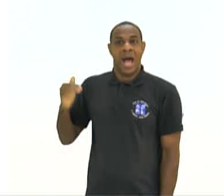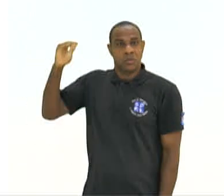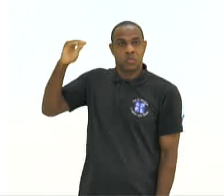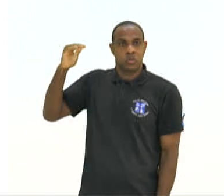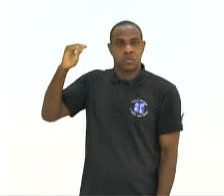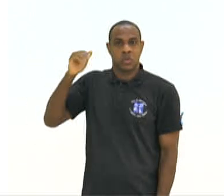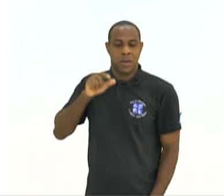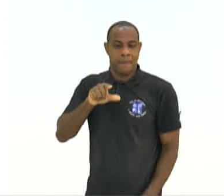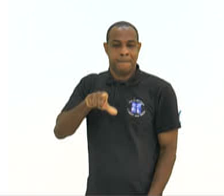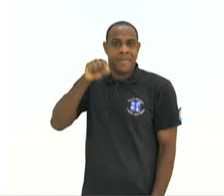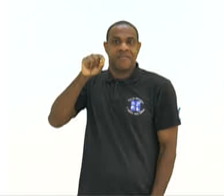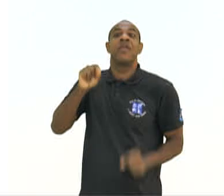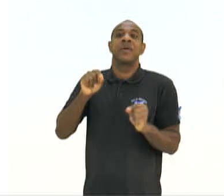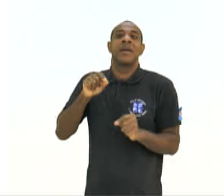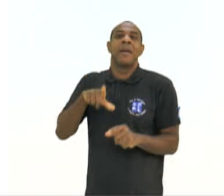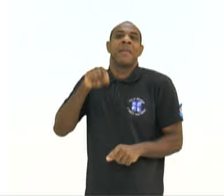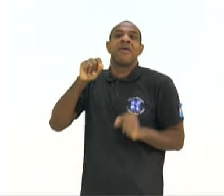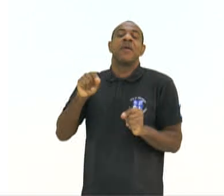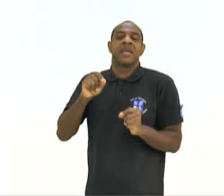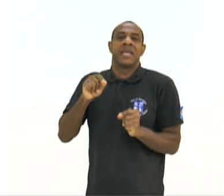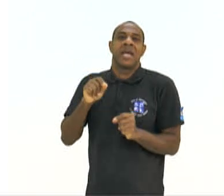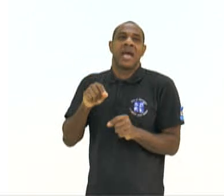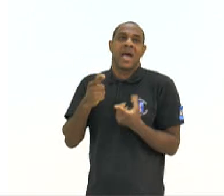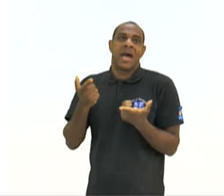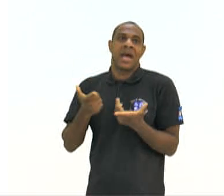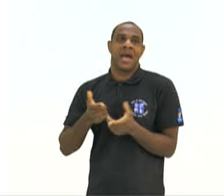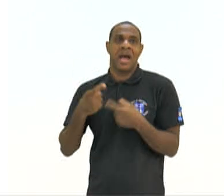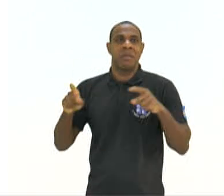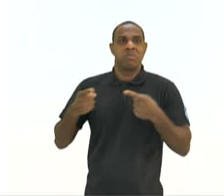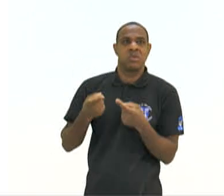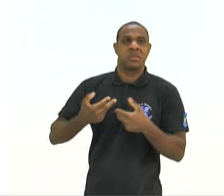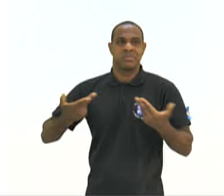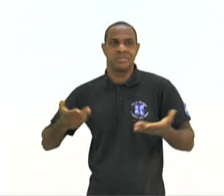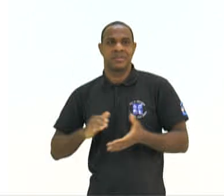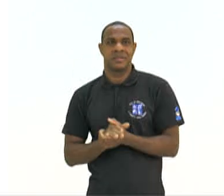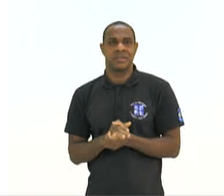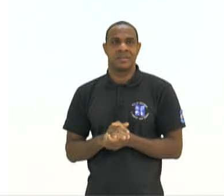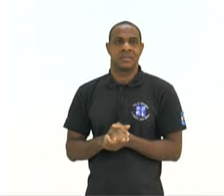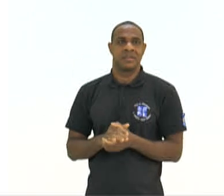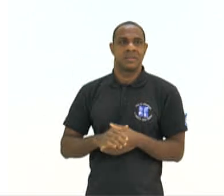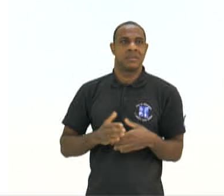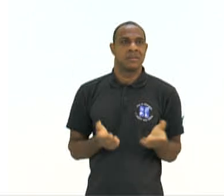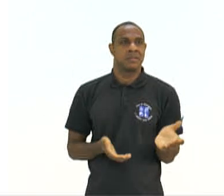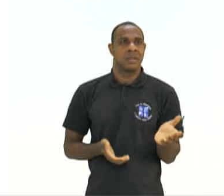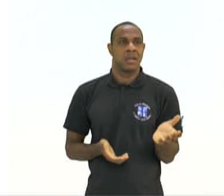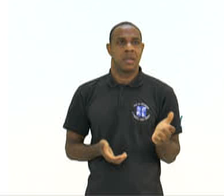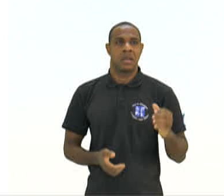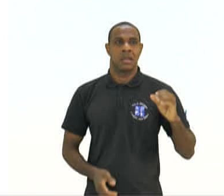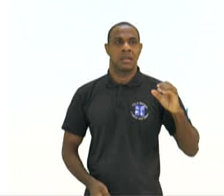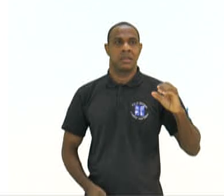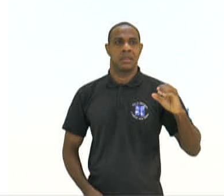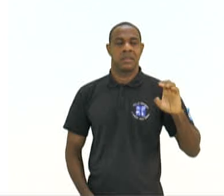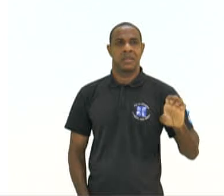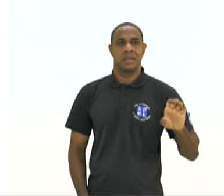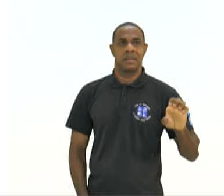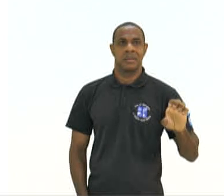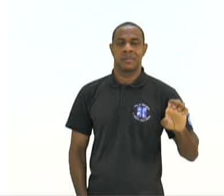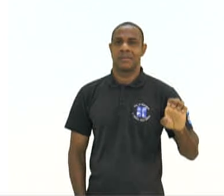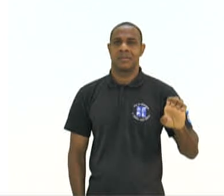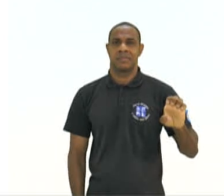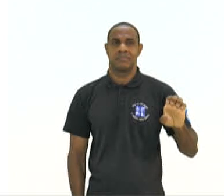que envolva competição e tem um realismo dentro do jogo. It's easier to get bored with games that don't have